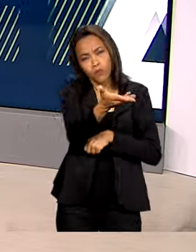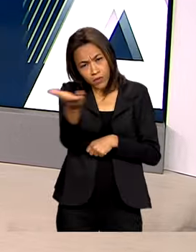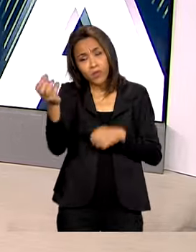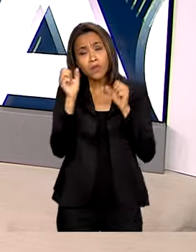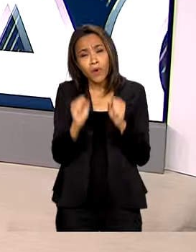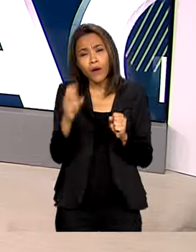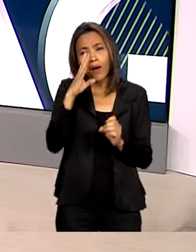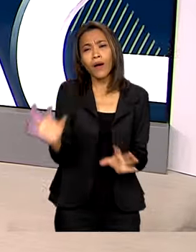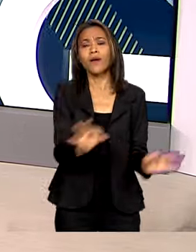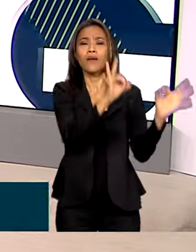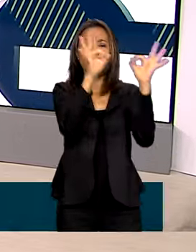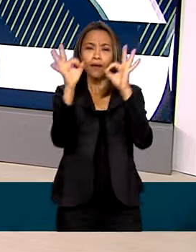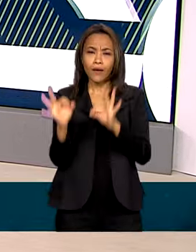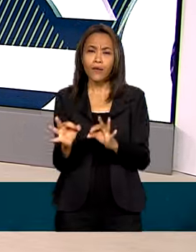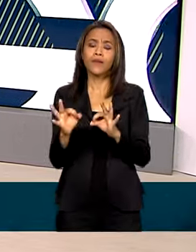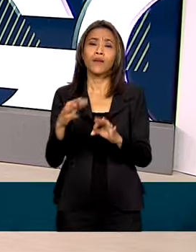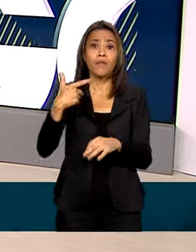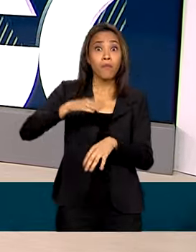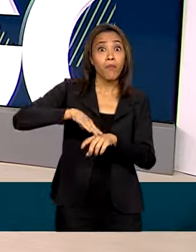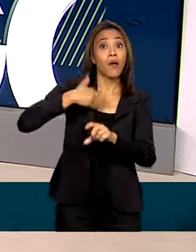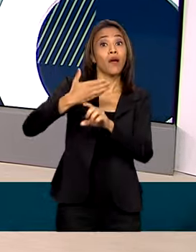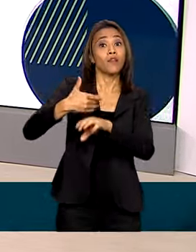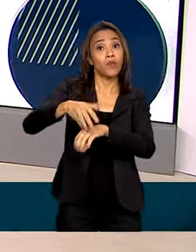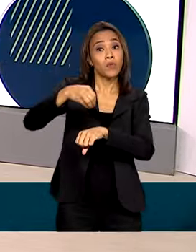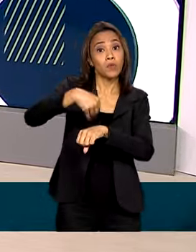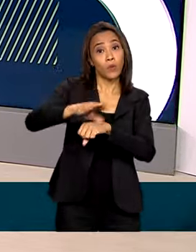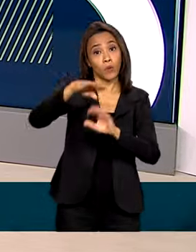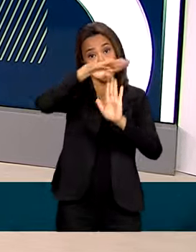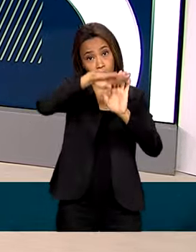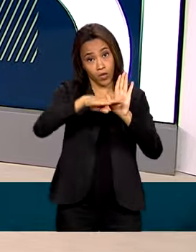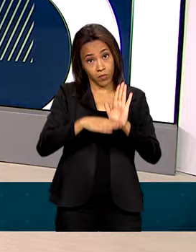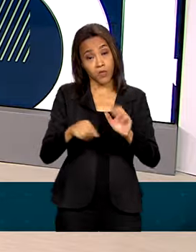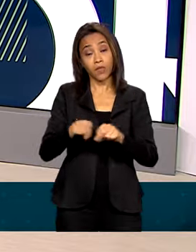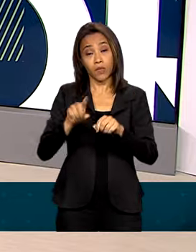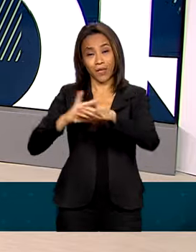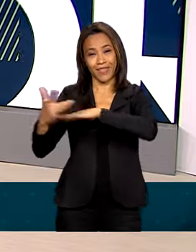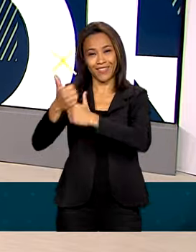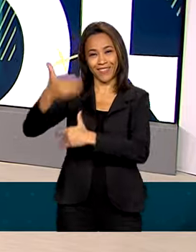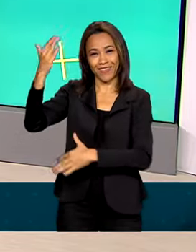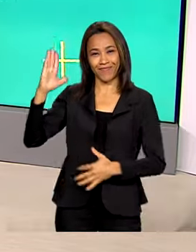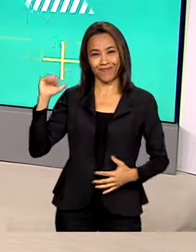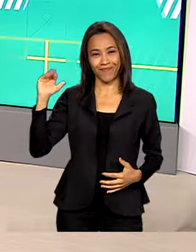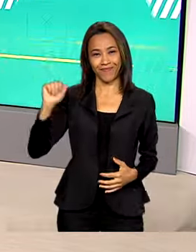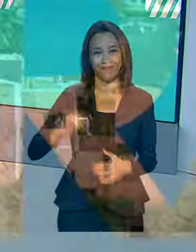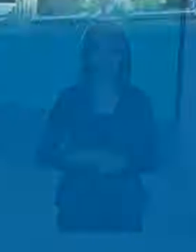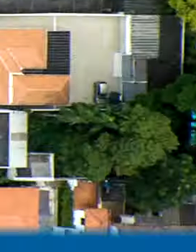pode acompanhar mais informações na nossa programação e pelas nossas redes sociais. Tchau!